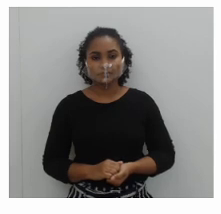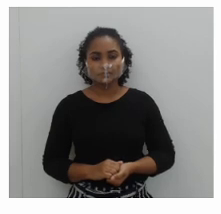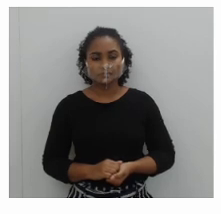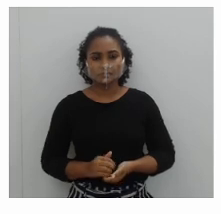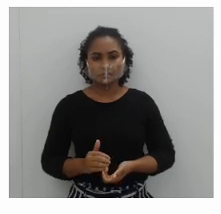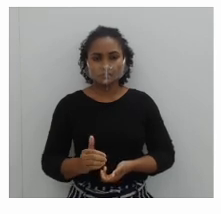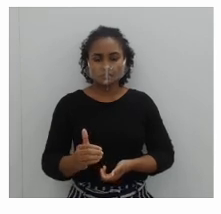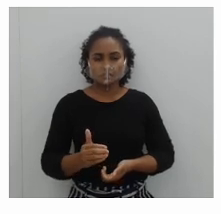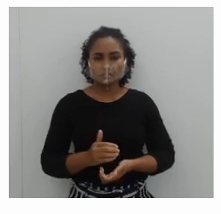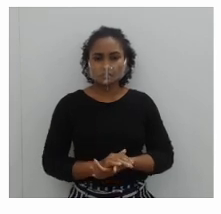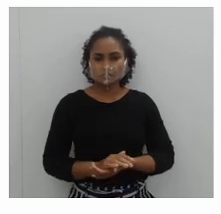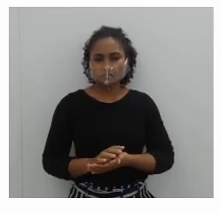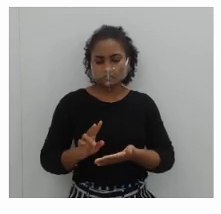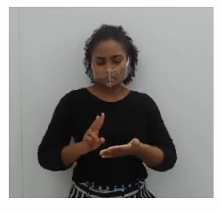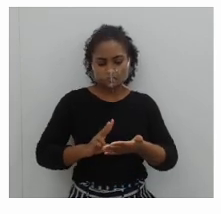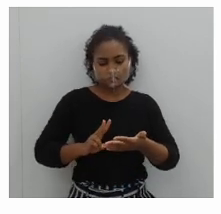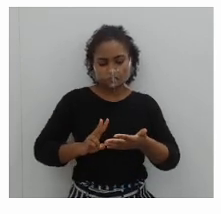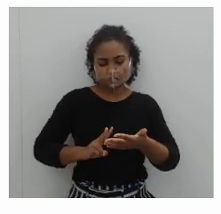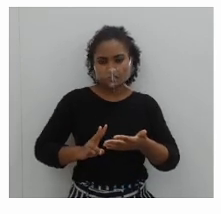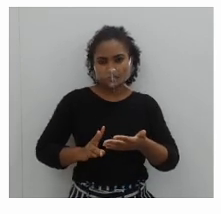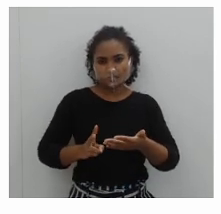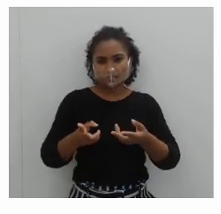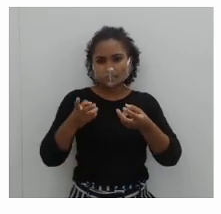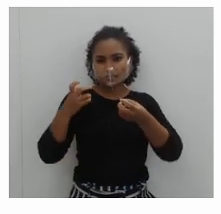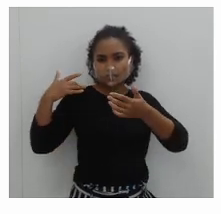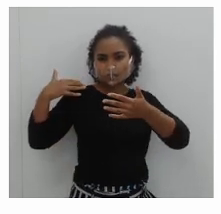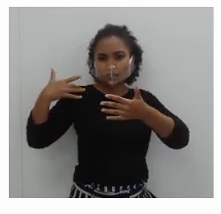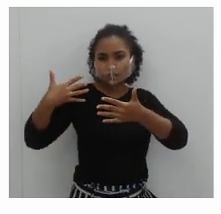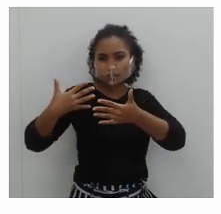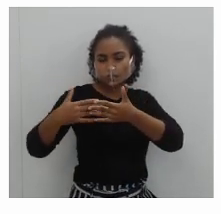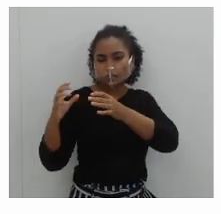Vamos aqui fazer a leitura dessa parte histórica.